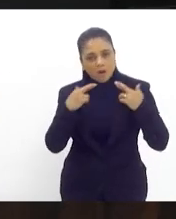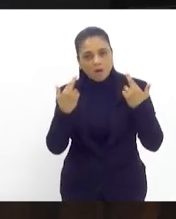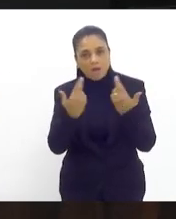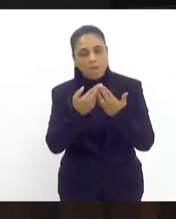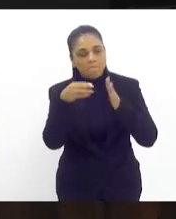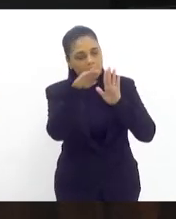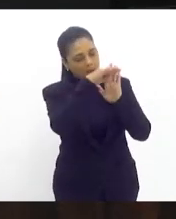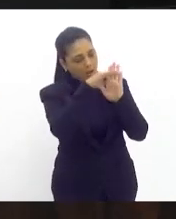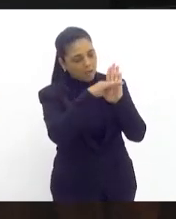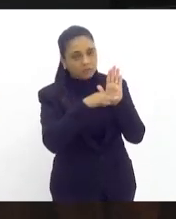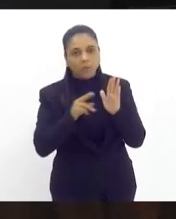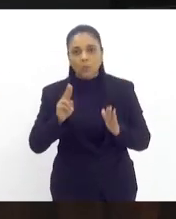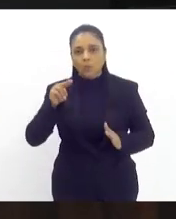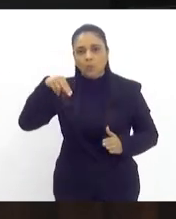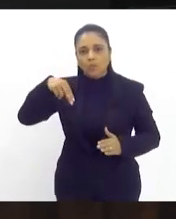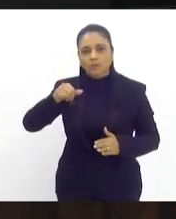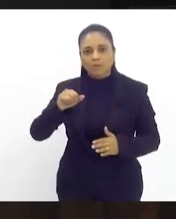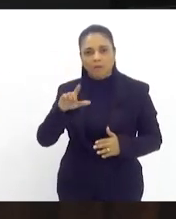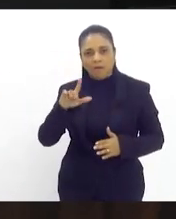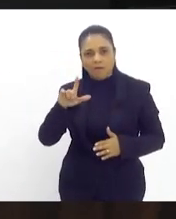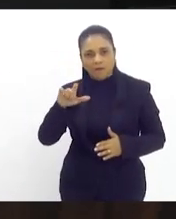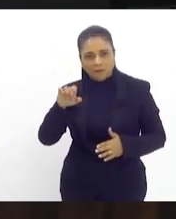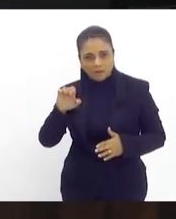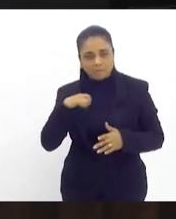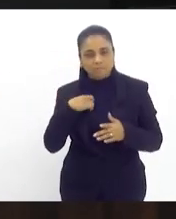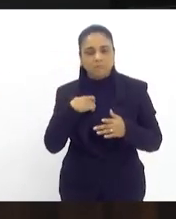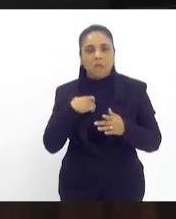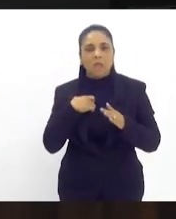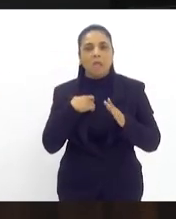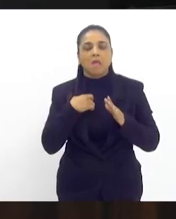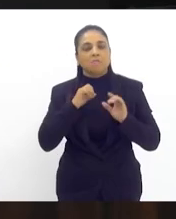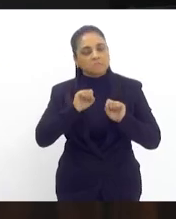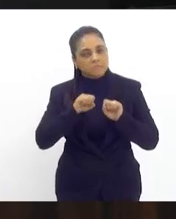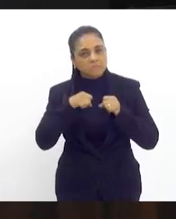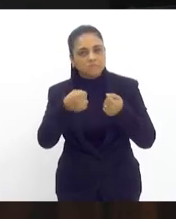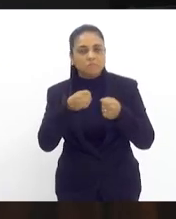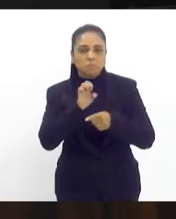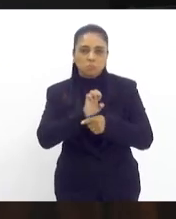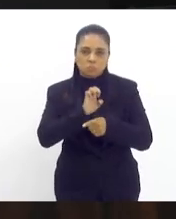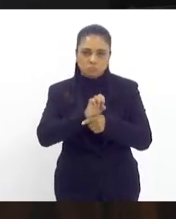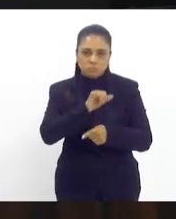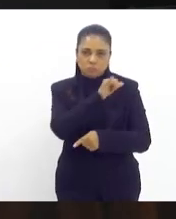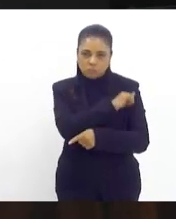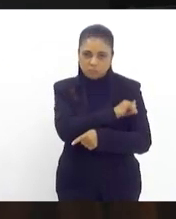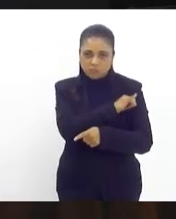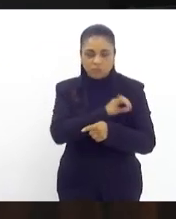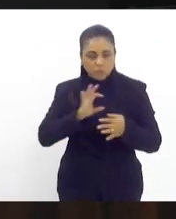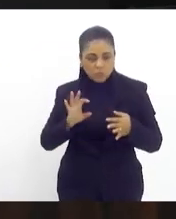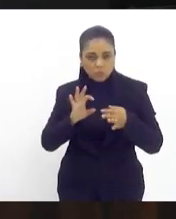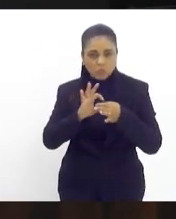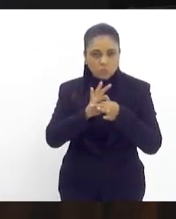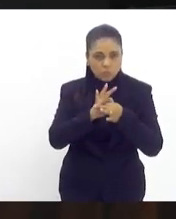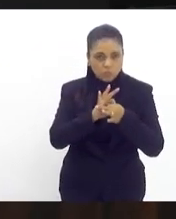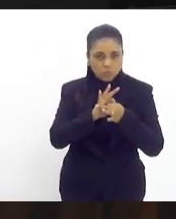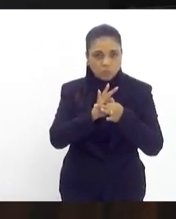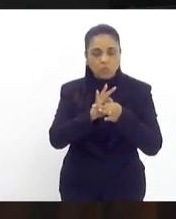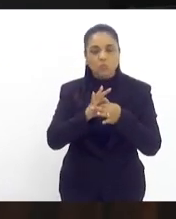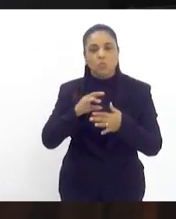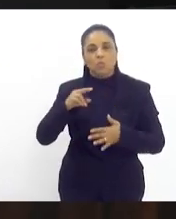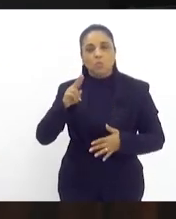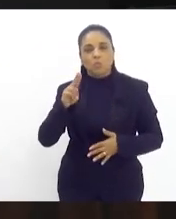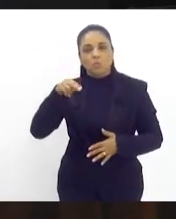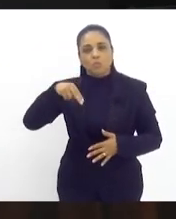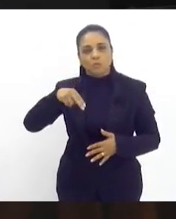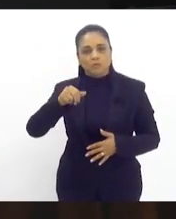unale São a pautas de conceitos dos nossos estados e a gente com a força e a união dessa união chamado Nali